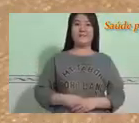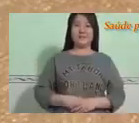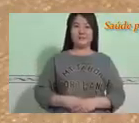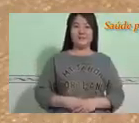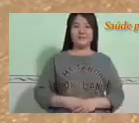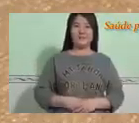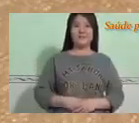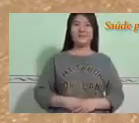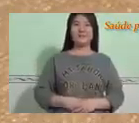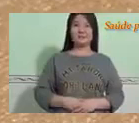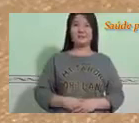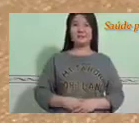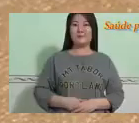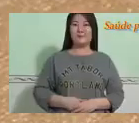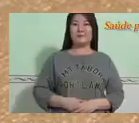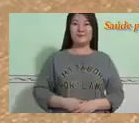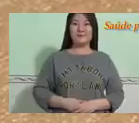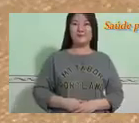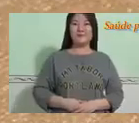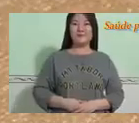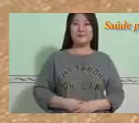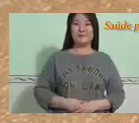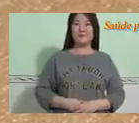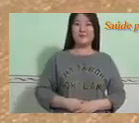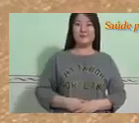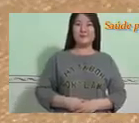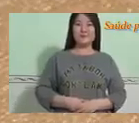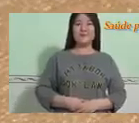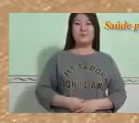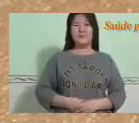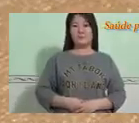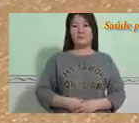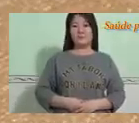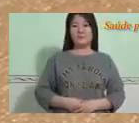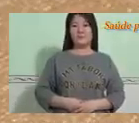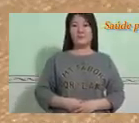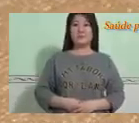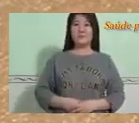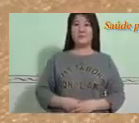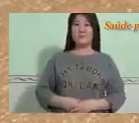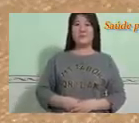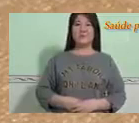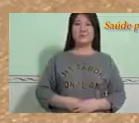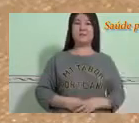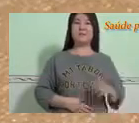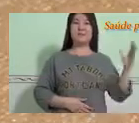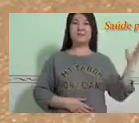exemplo, finalizar secando a região em volta do piercing usando uma gaze limpa e seca.